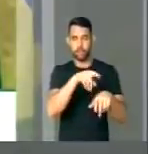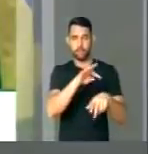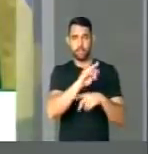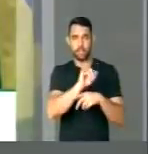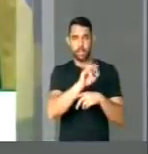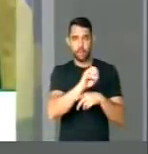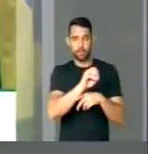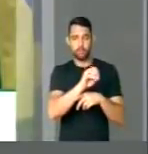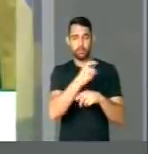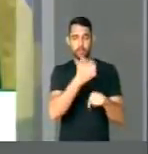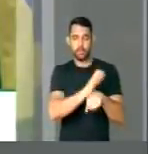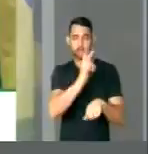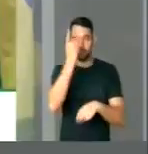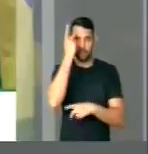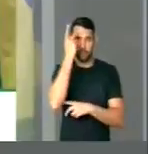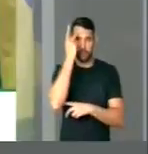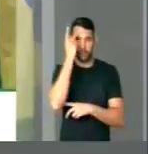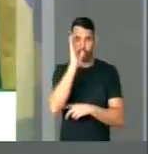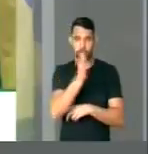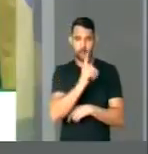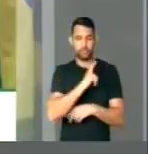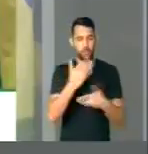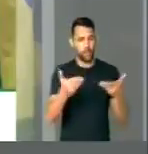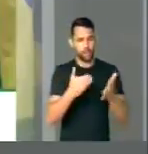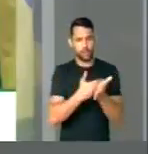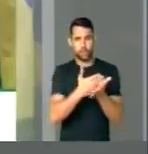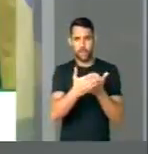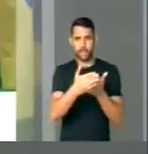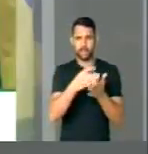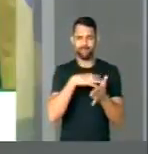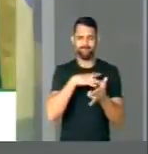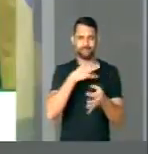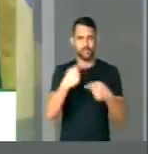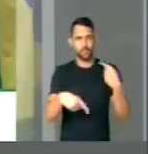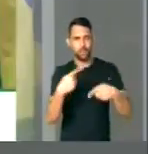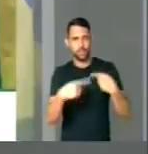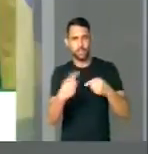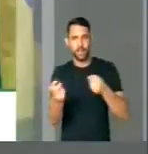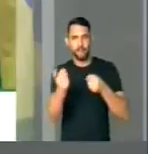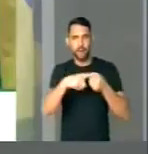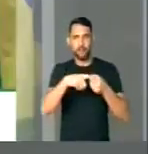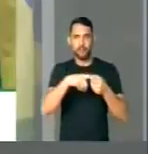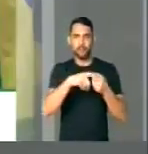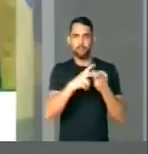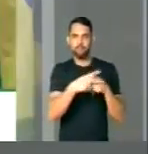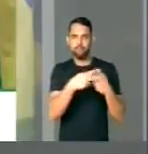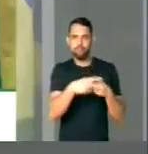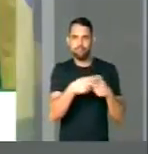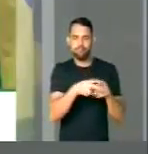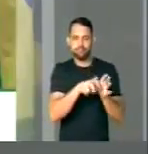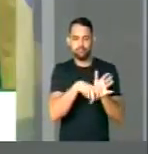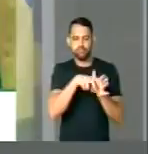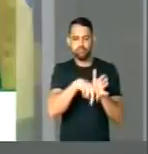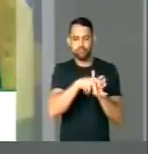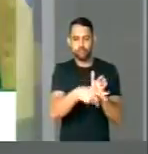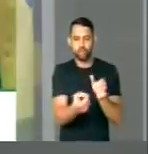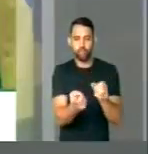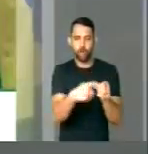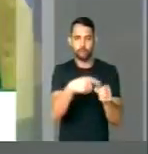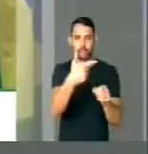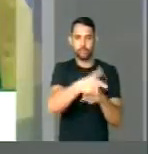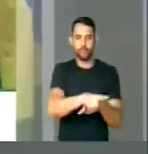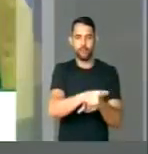trilhos no nosso estado hoje começa a pensar seriamente na sua recuperação governador geral do alcem tem um